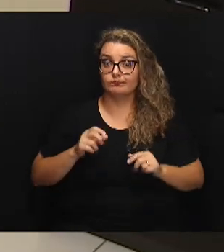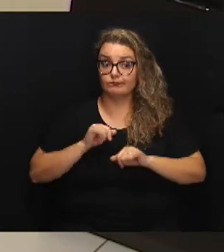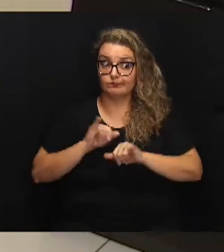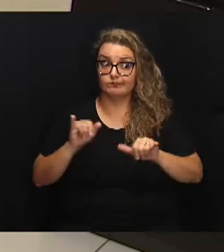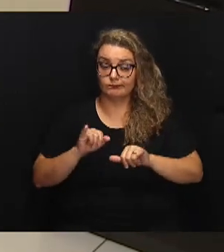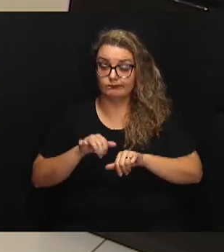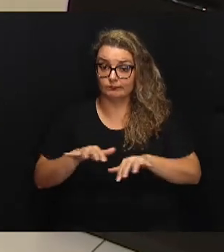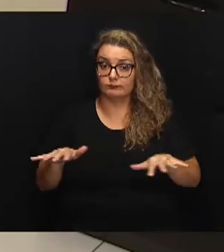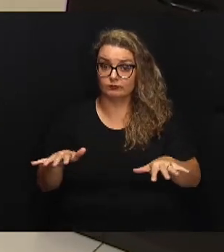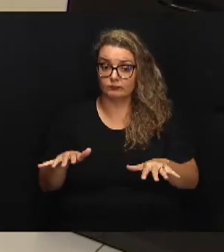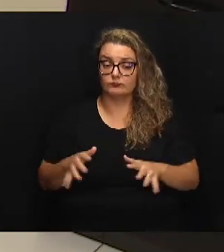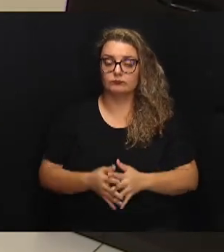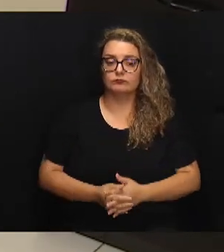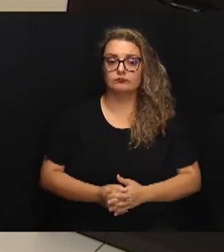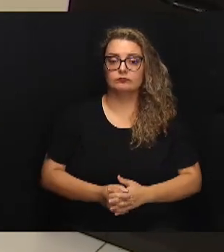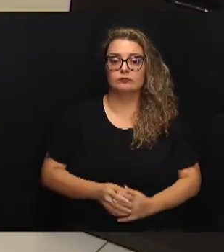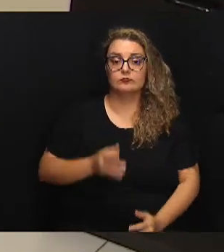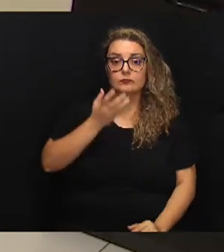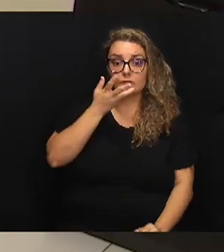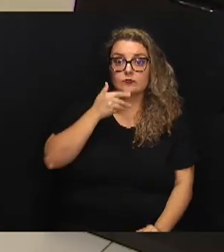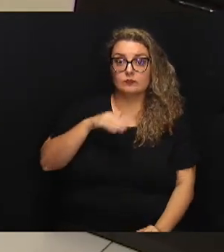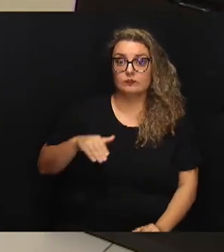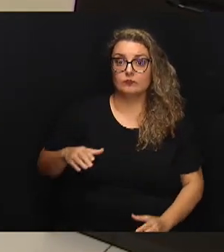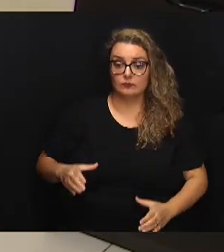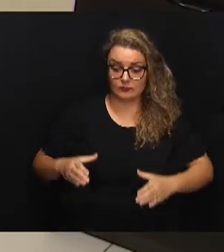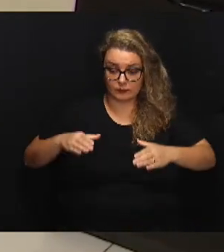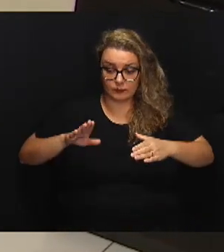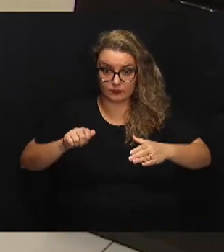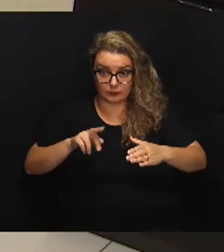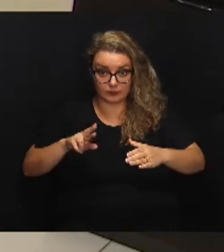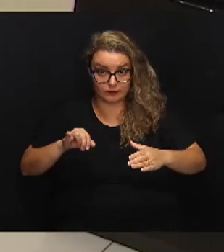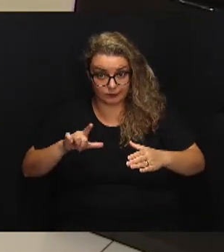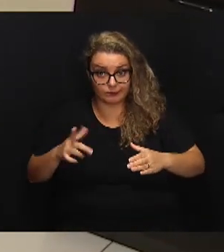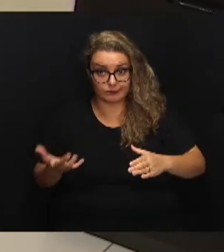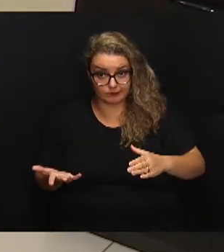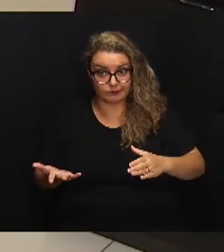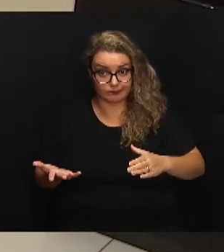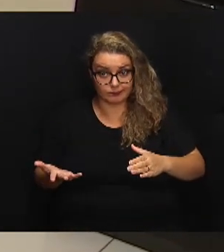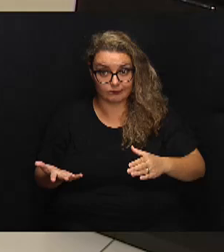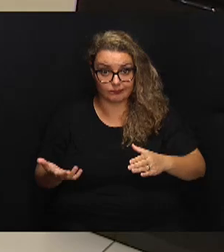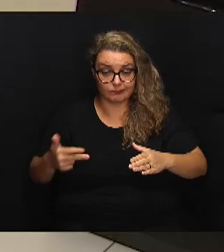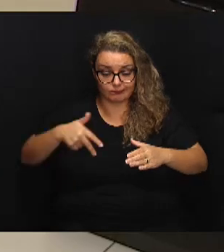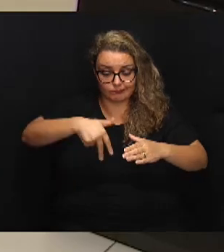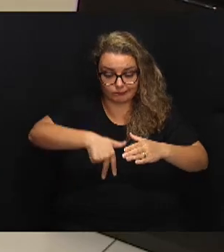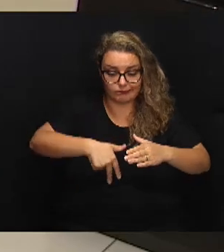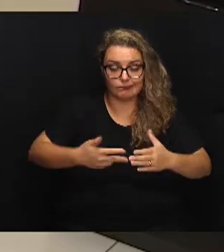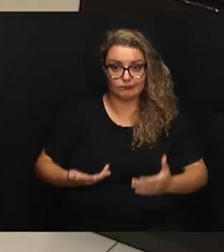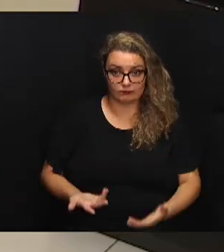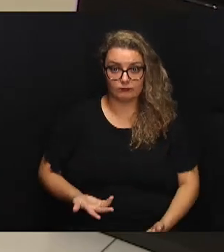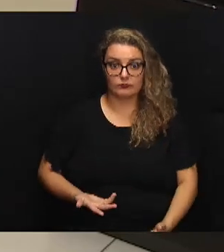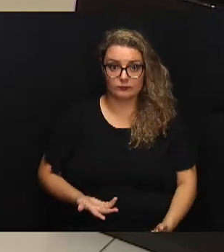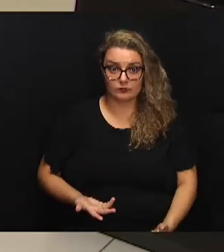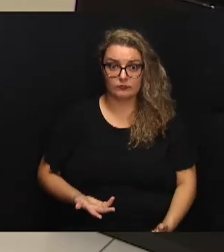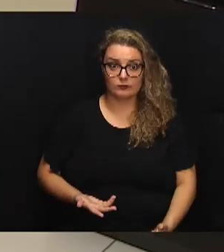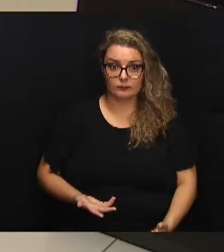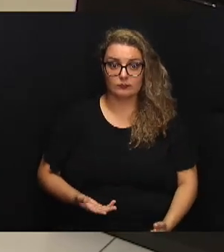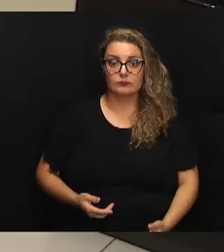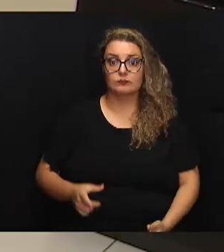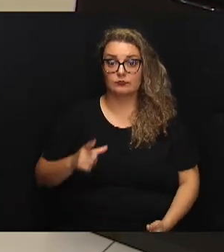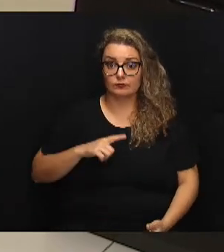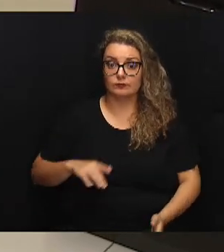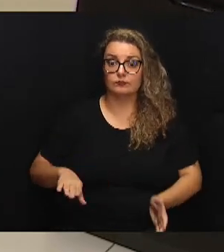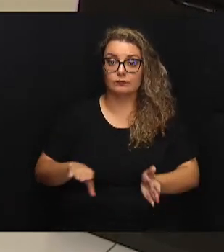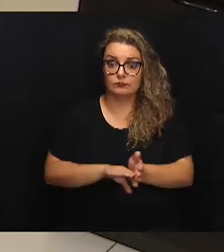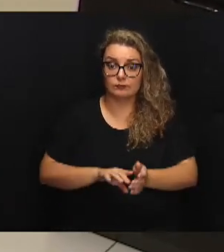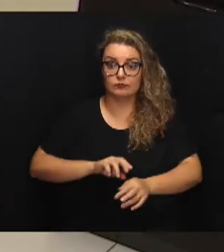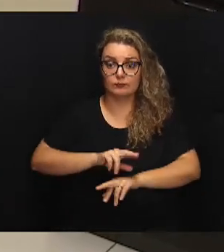repercutido, da criança que ficou no barril, né? Então, enfim, agora tem chego muitos casos, né? O